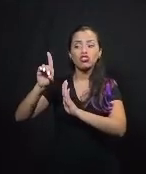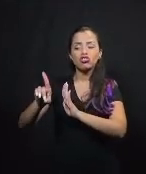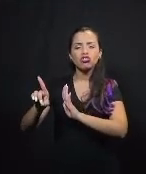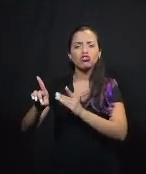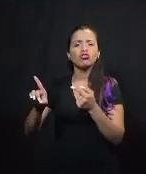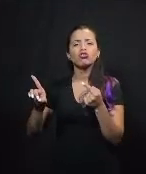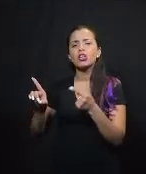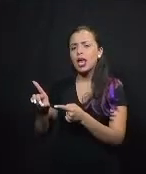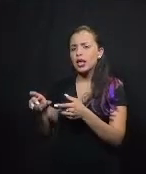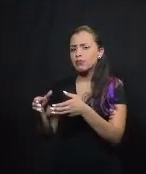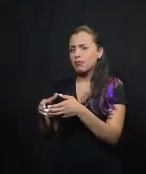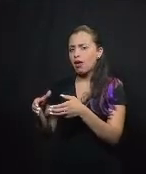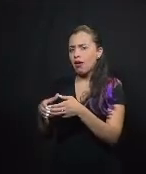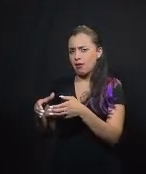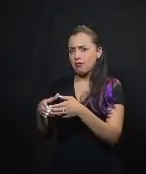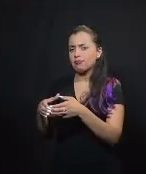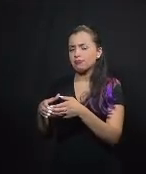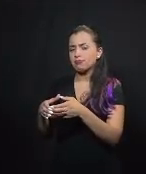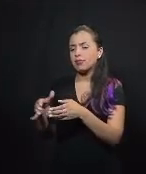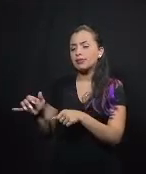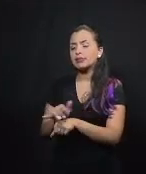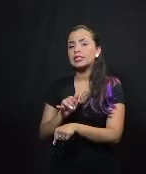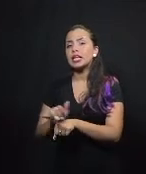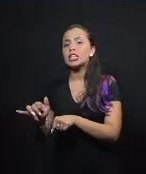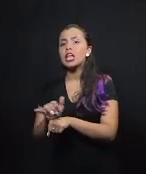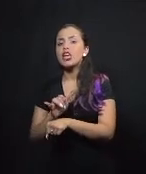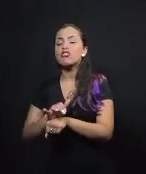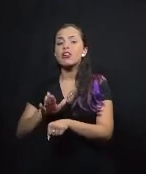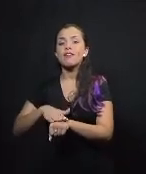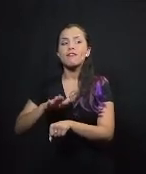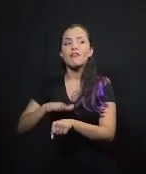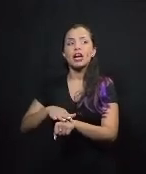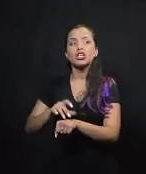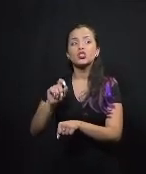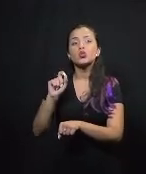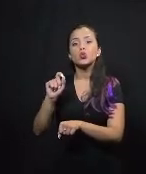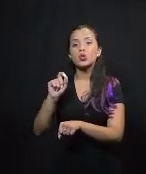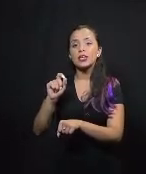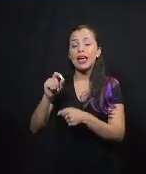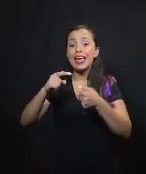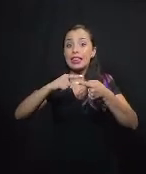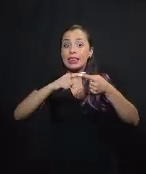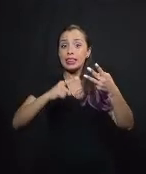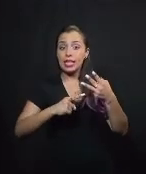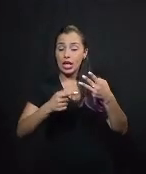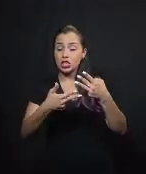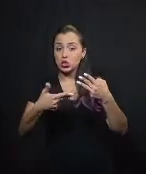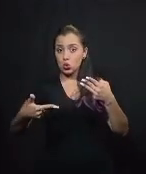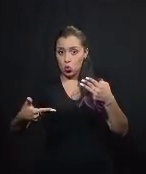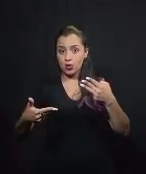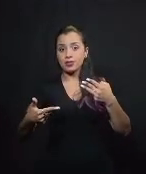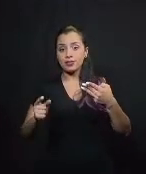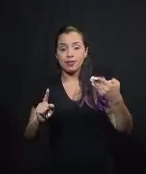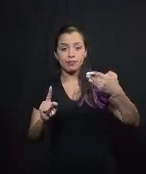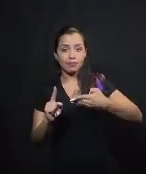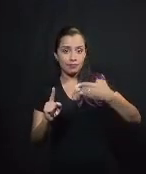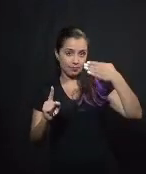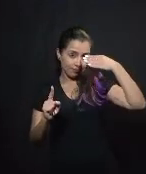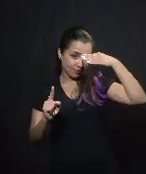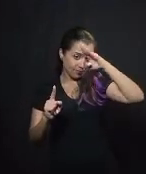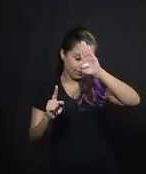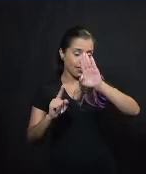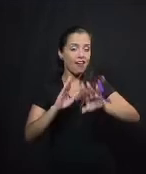caracteriza a motivação, eu diria que são três fatores que nos distinguem de outros